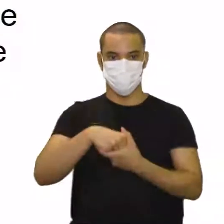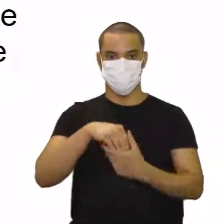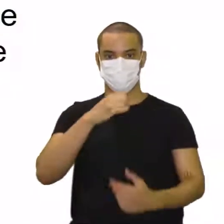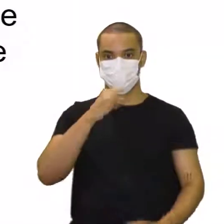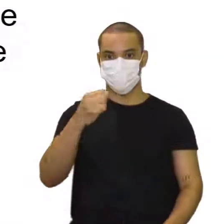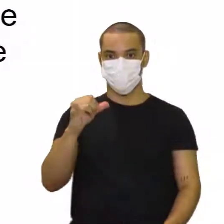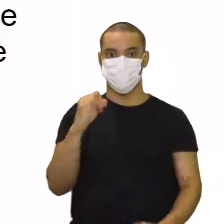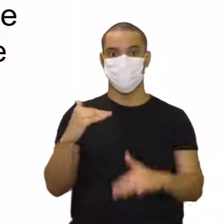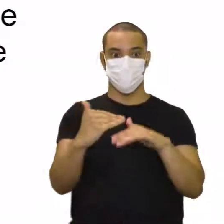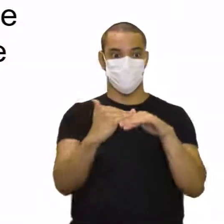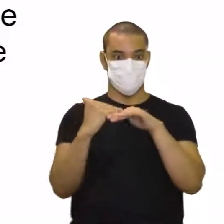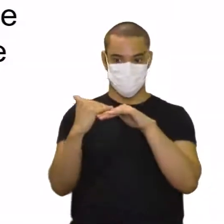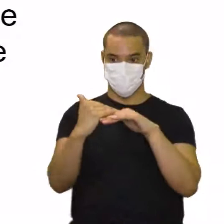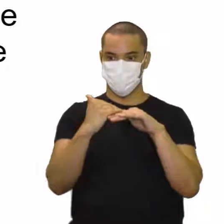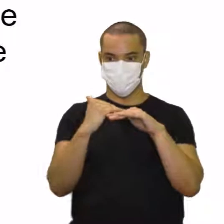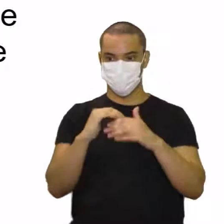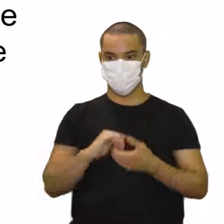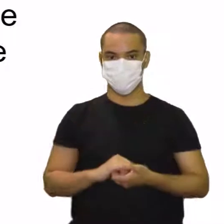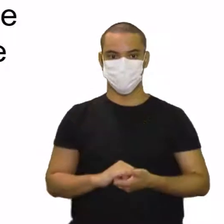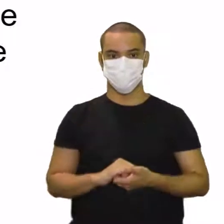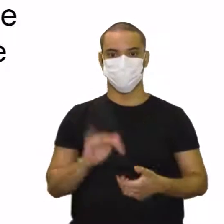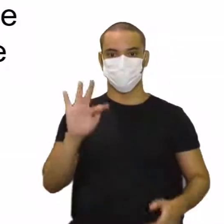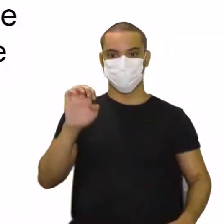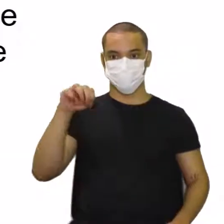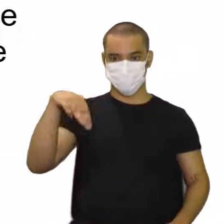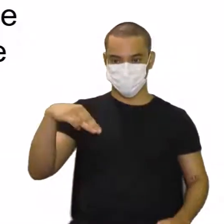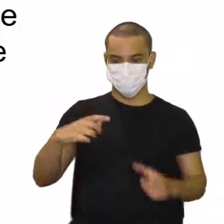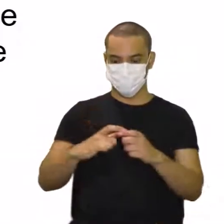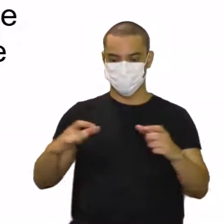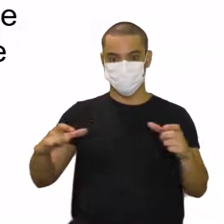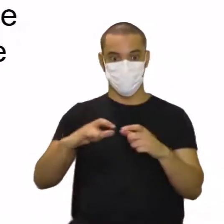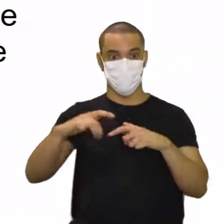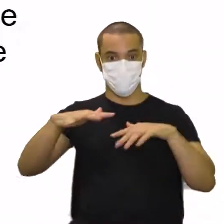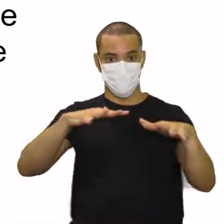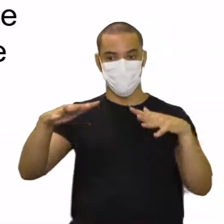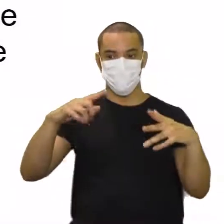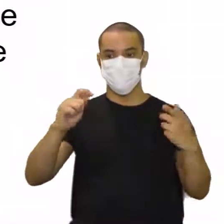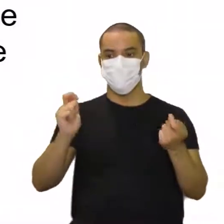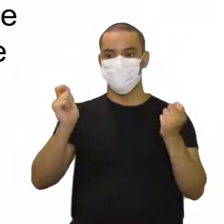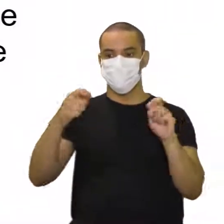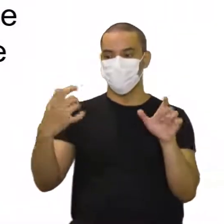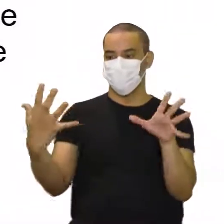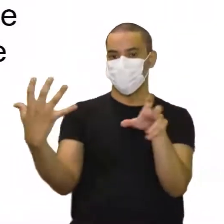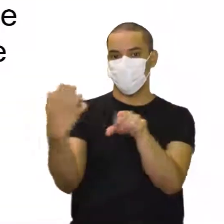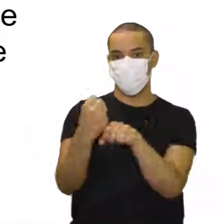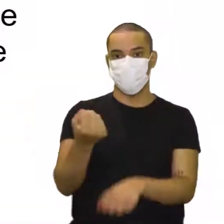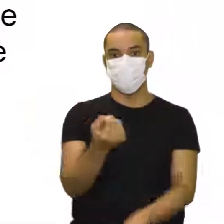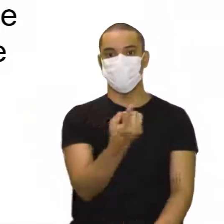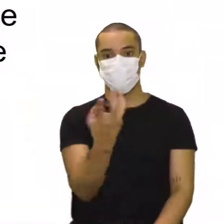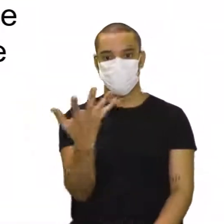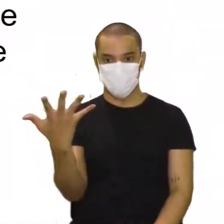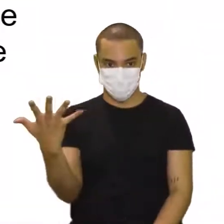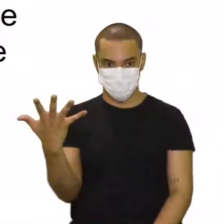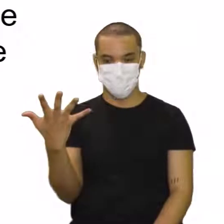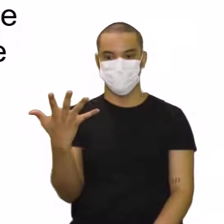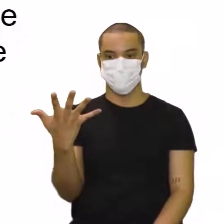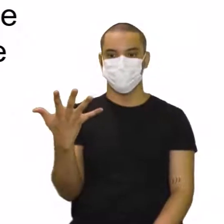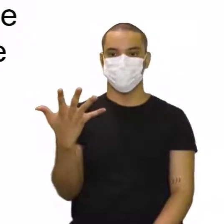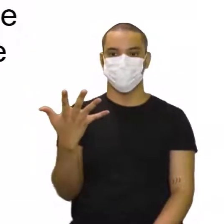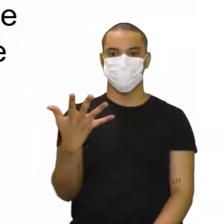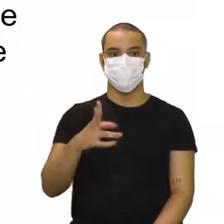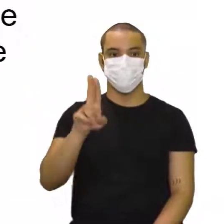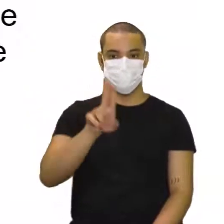magnético uniforme. A fenda induzida em barras em movimento, podemos calcular a quantidade